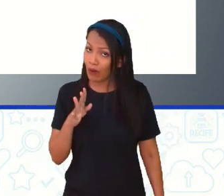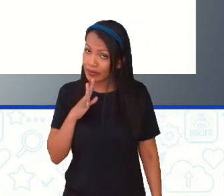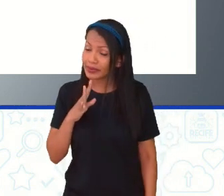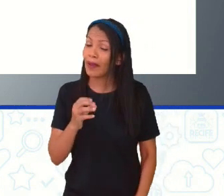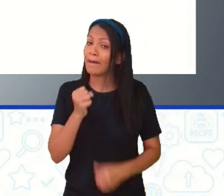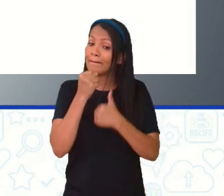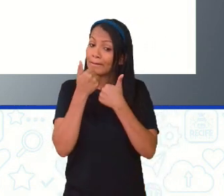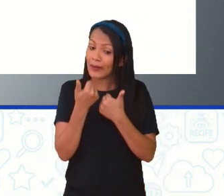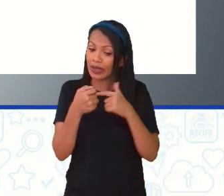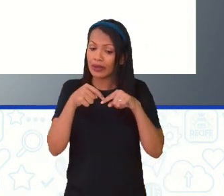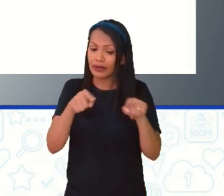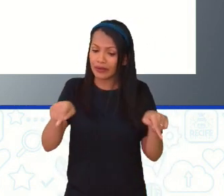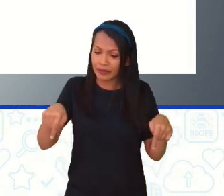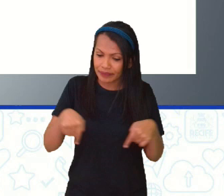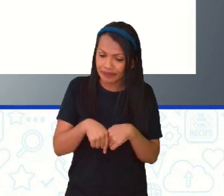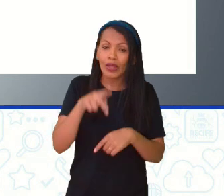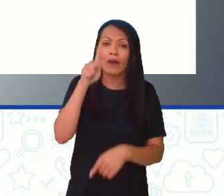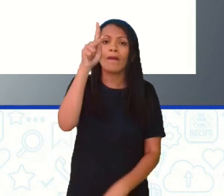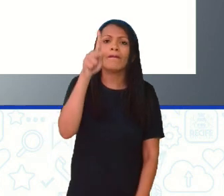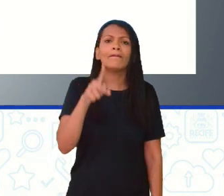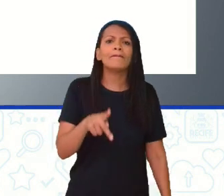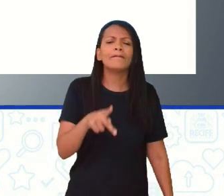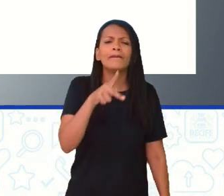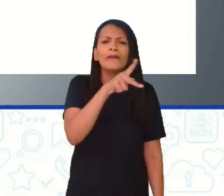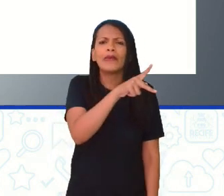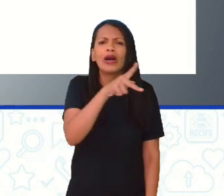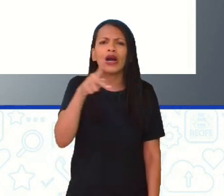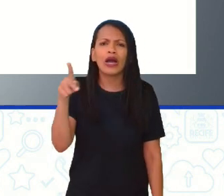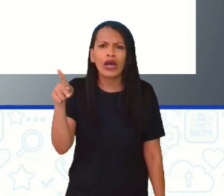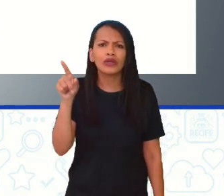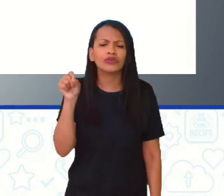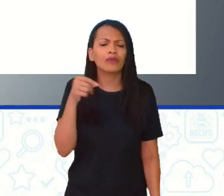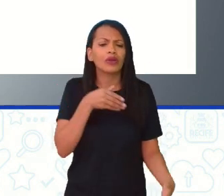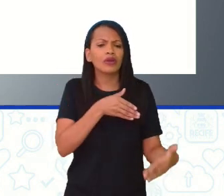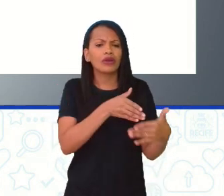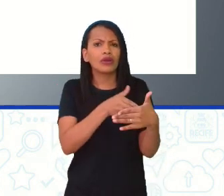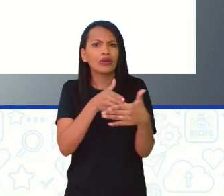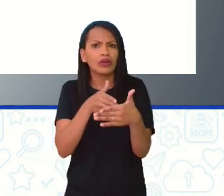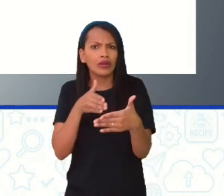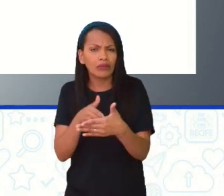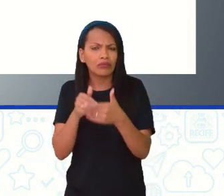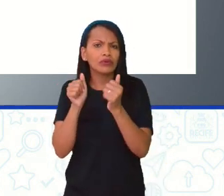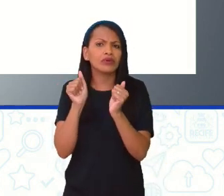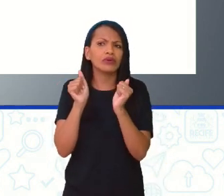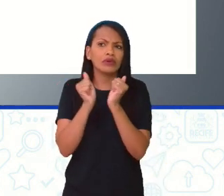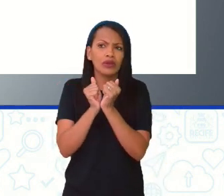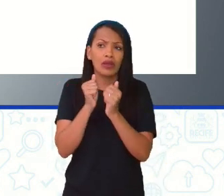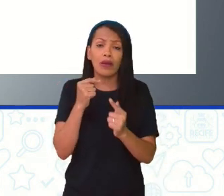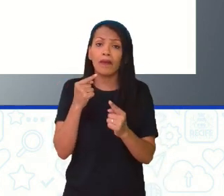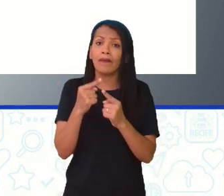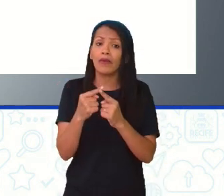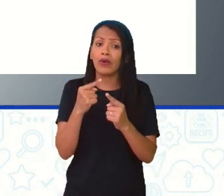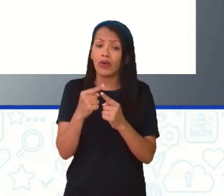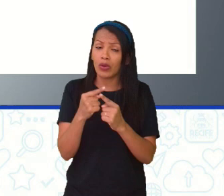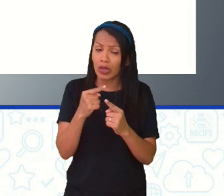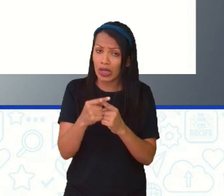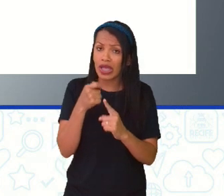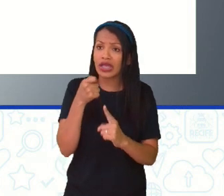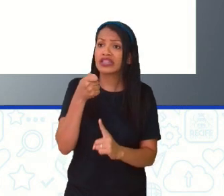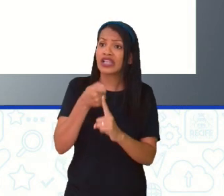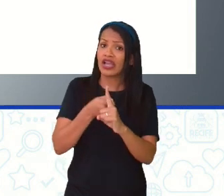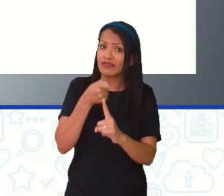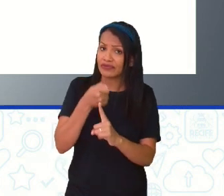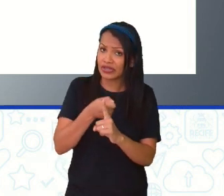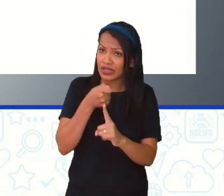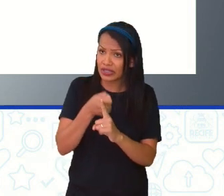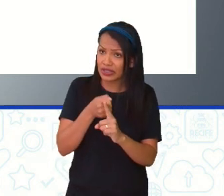território, os padres jesuítas tornaram-se empecilhos para a escravidão, porque defendiam os índios